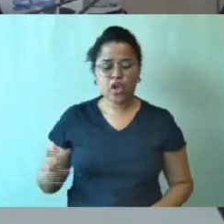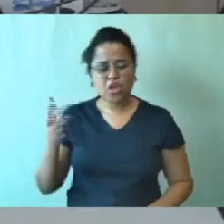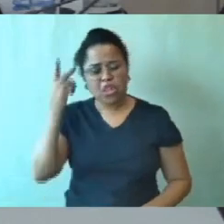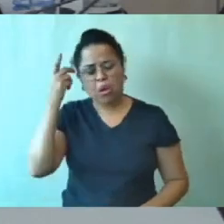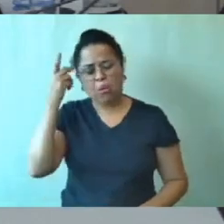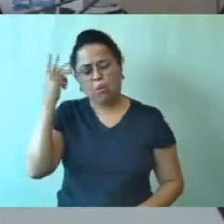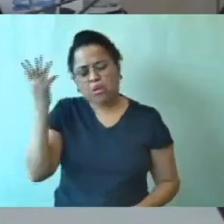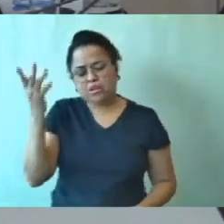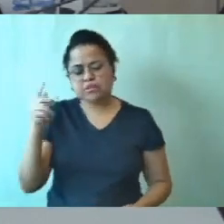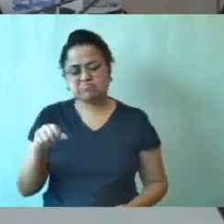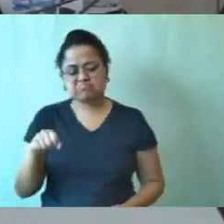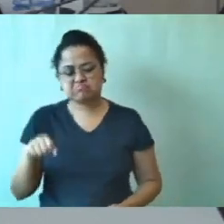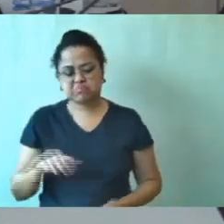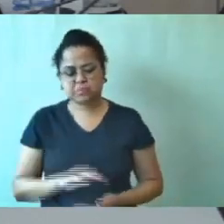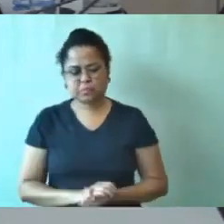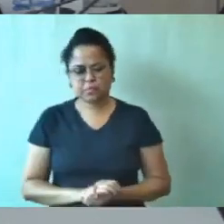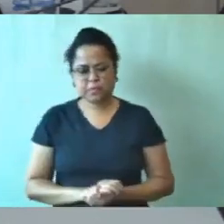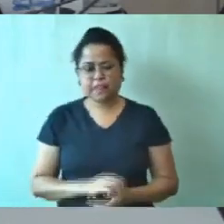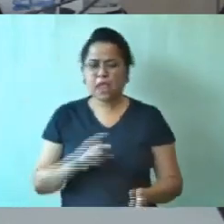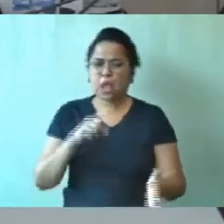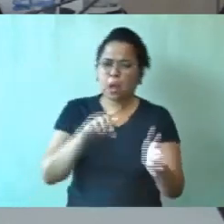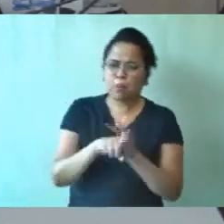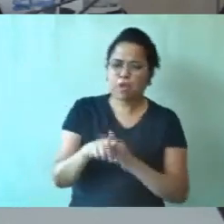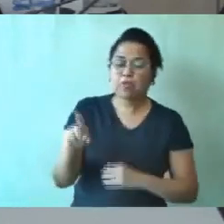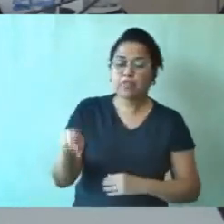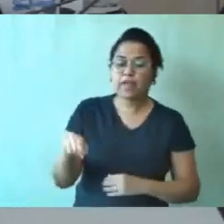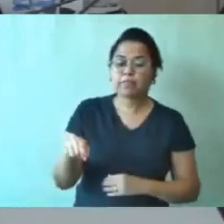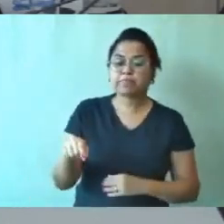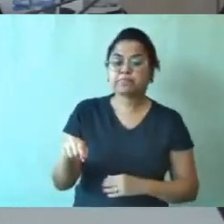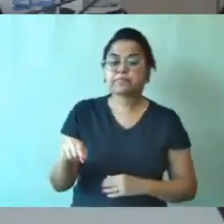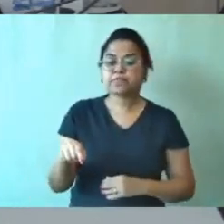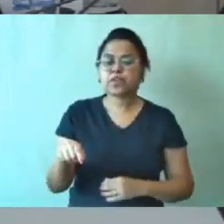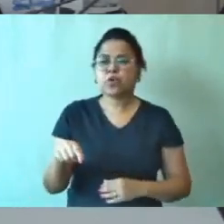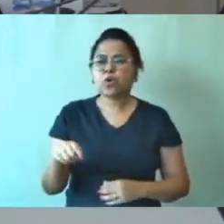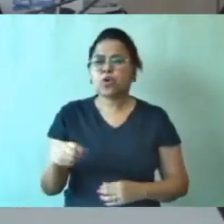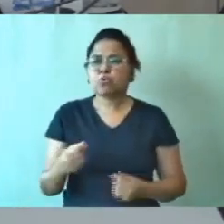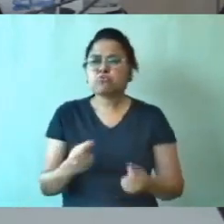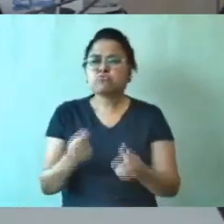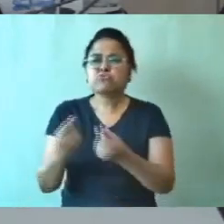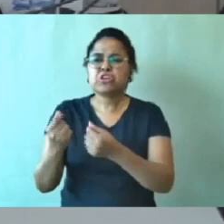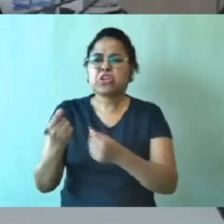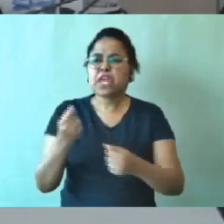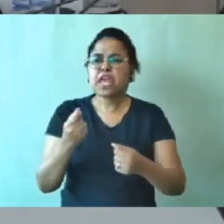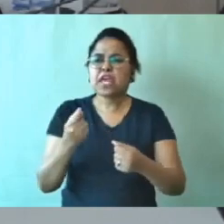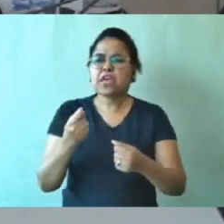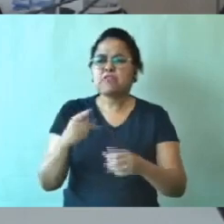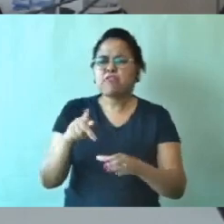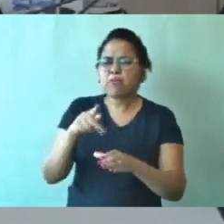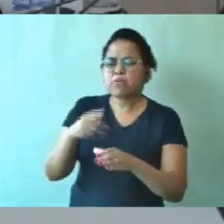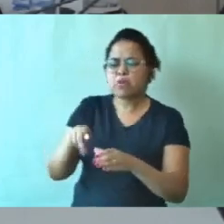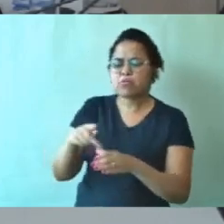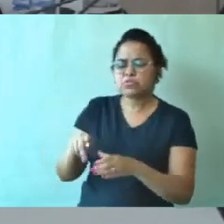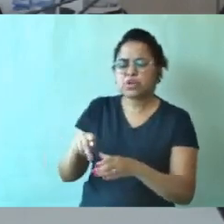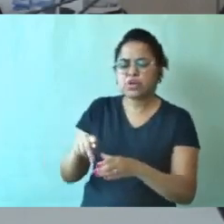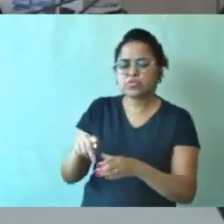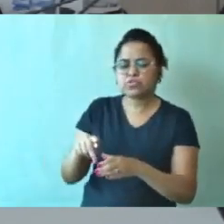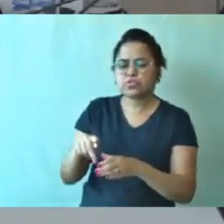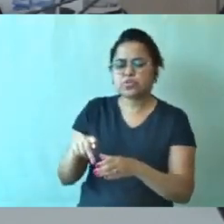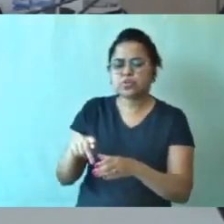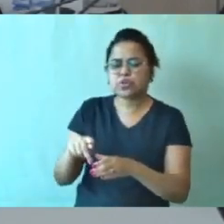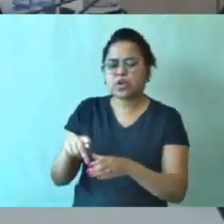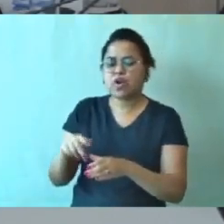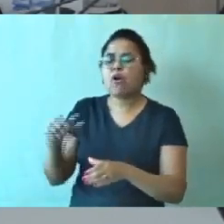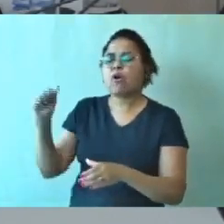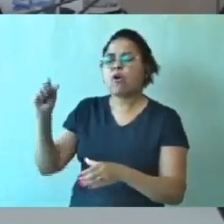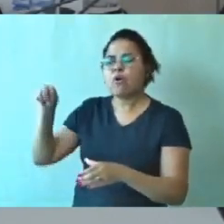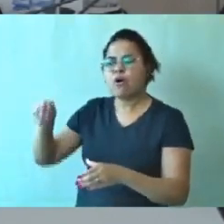a pergunta é, quando o dinheiro cai no consórcio, que foi o que o André Dantas explicou para a gente, né? Ele paga, o subsídio é pago